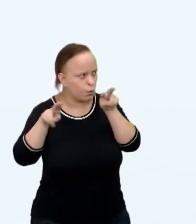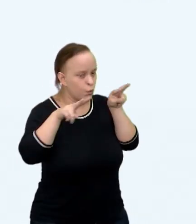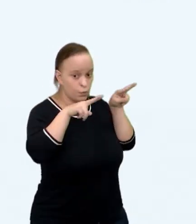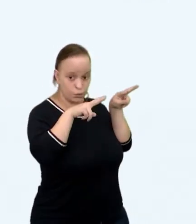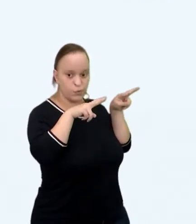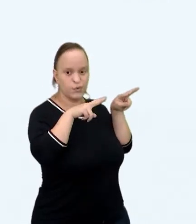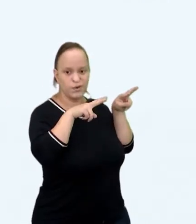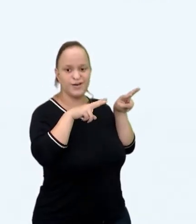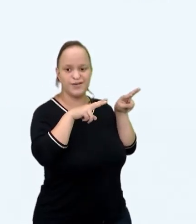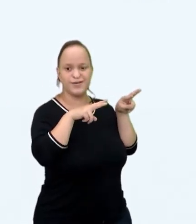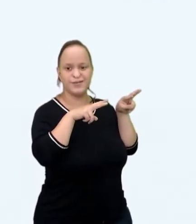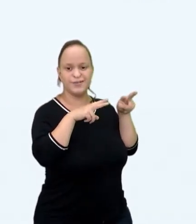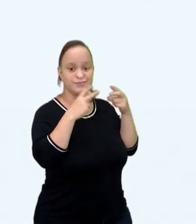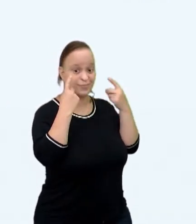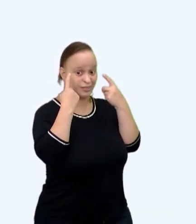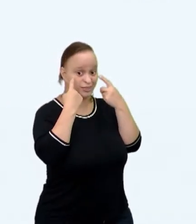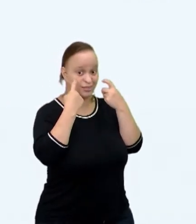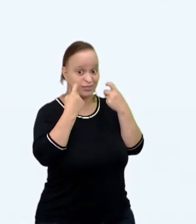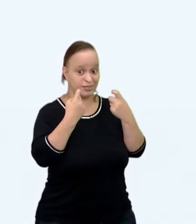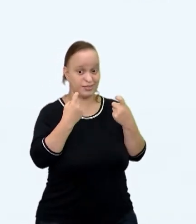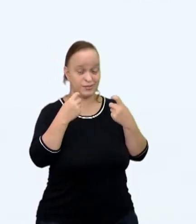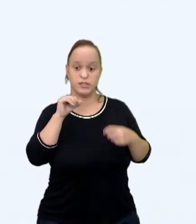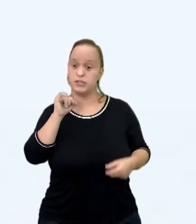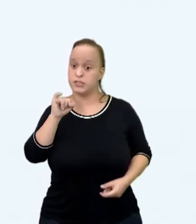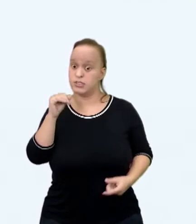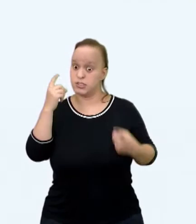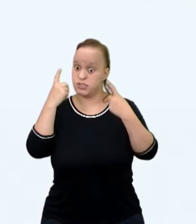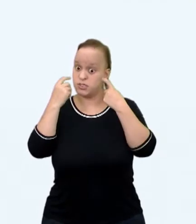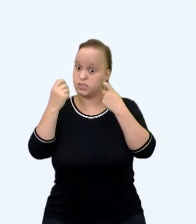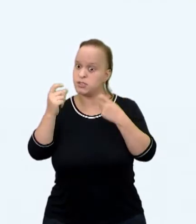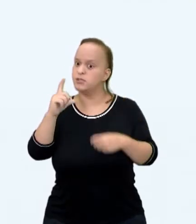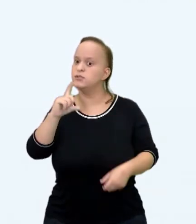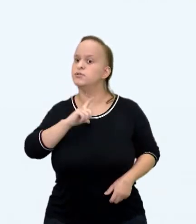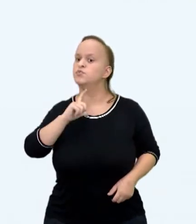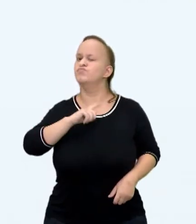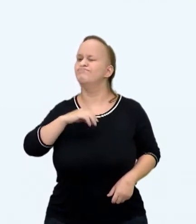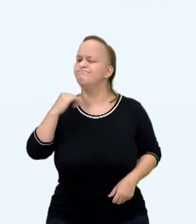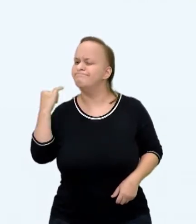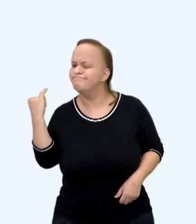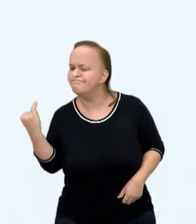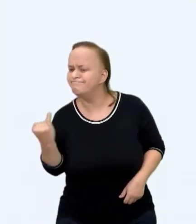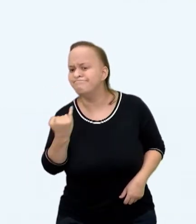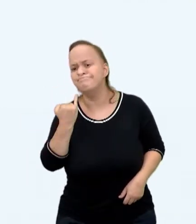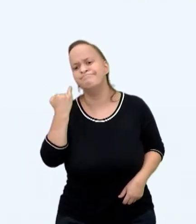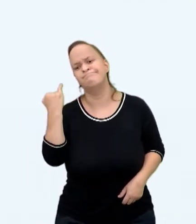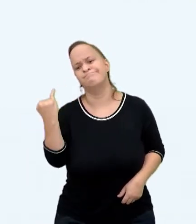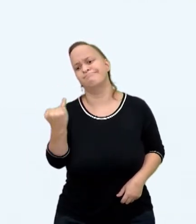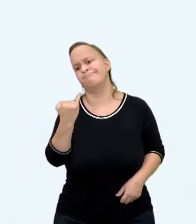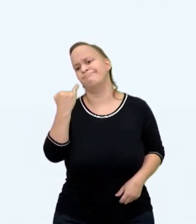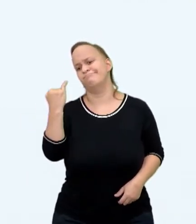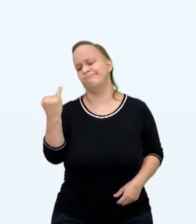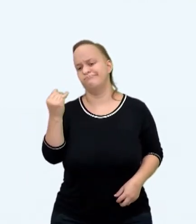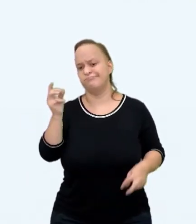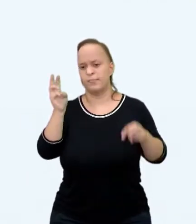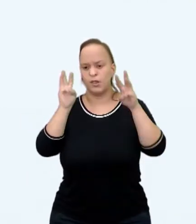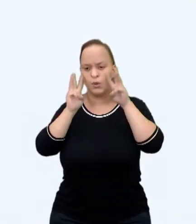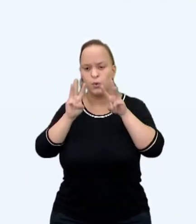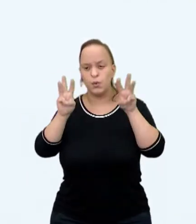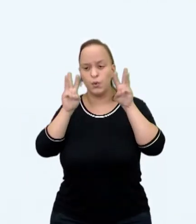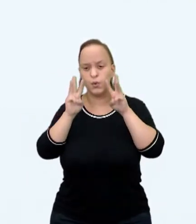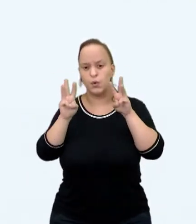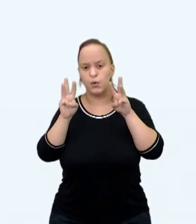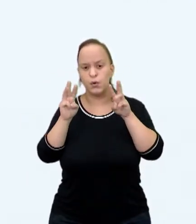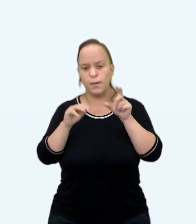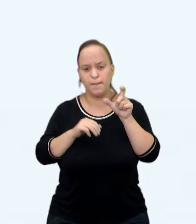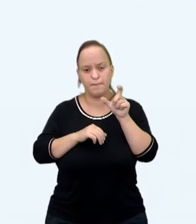Vimos que ter a atenção das pessoas é algo muito importante nos anúncios publicitários. As letras que